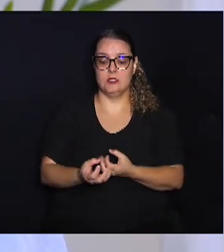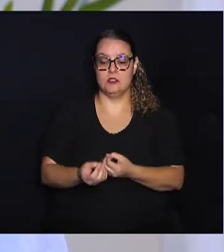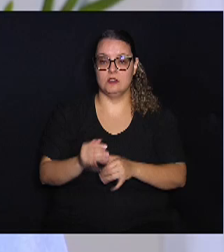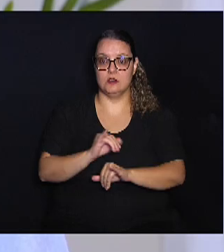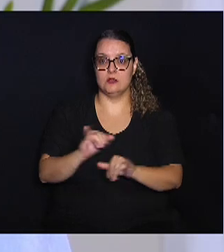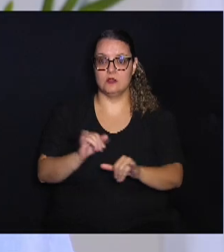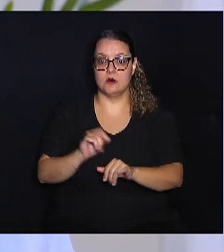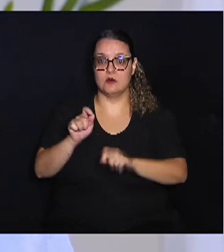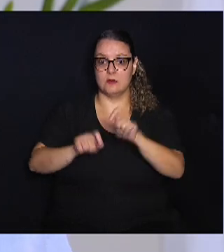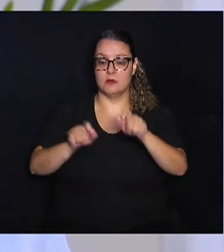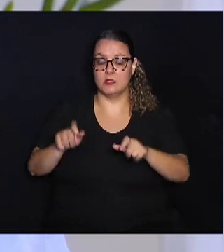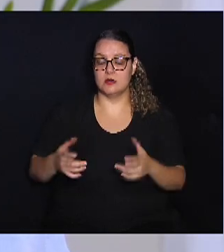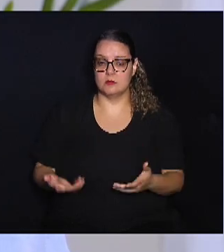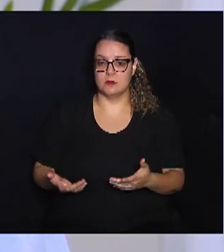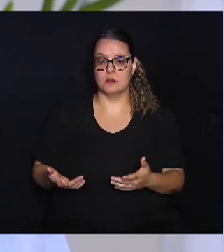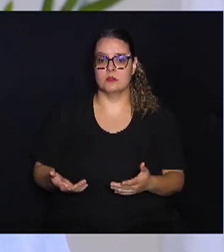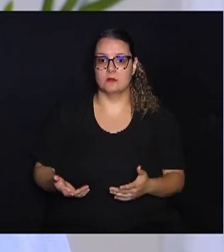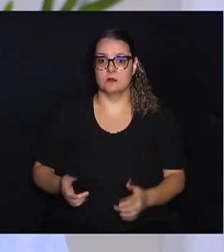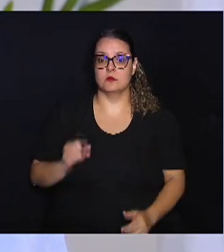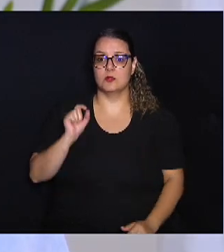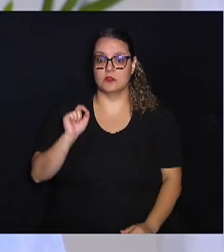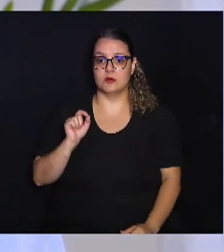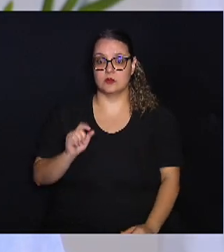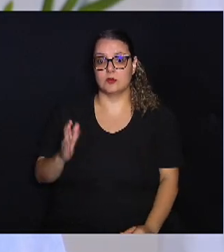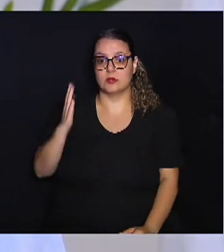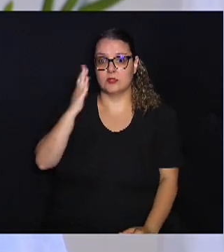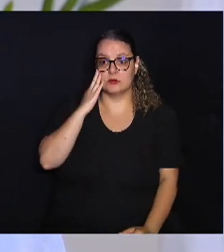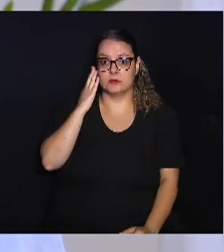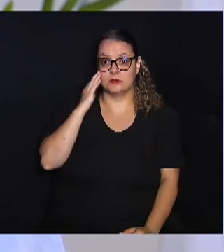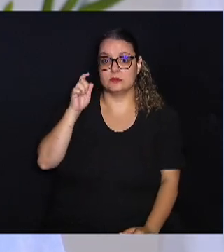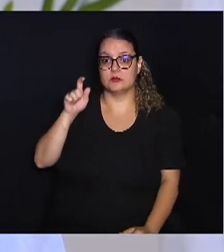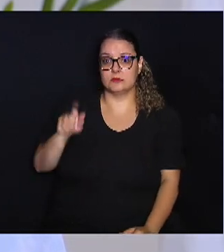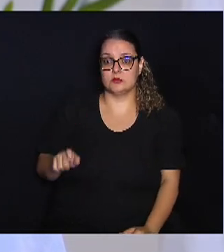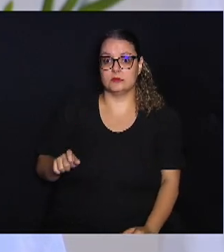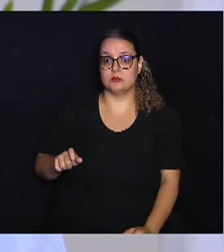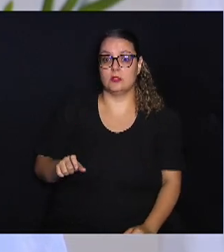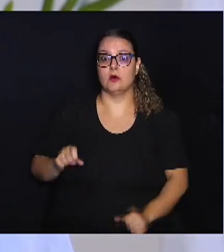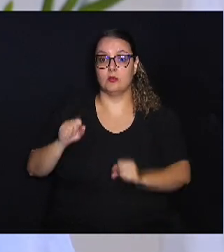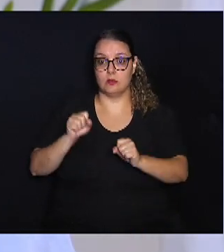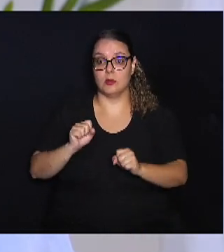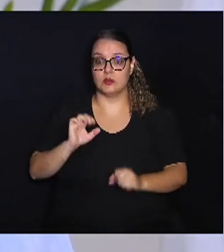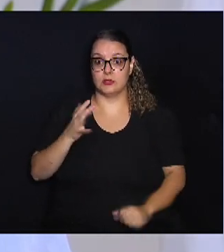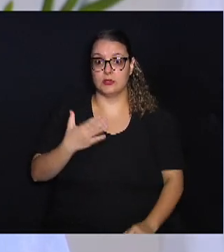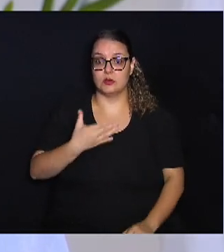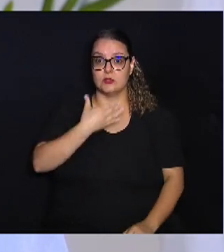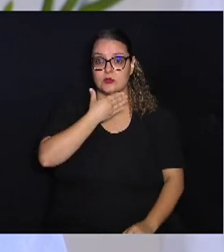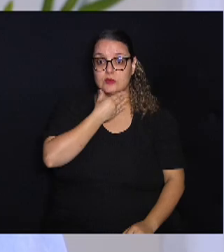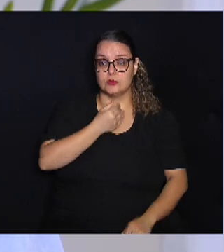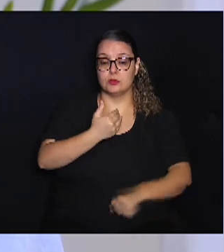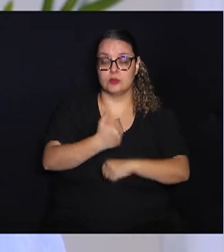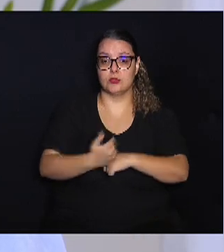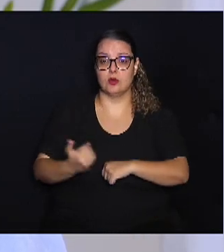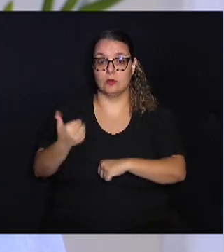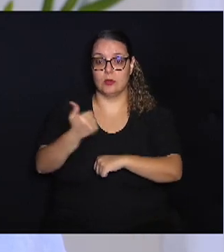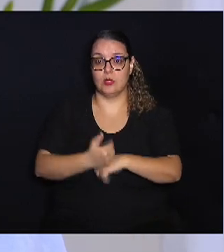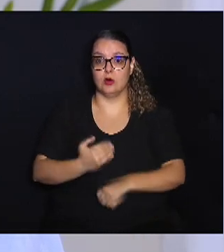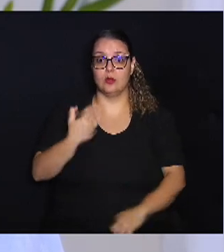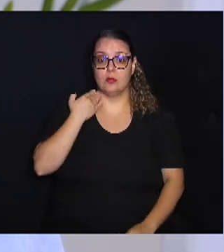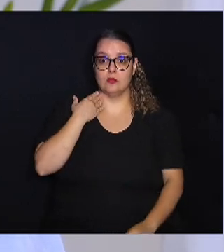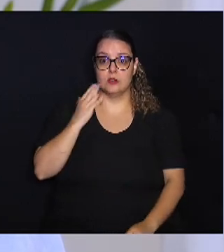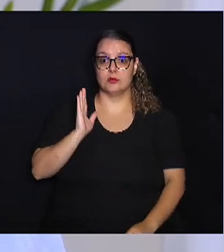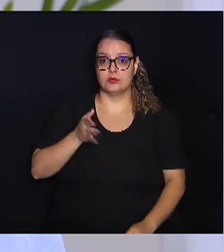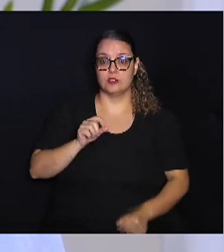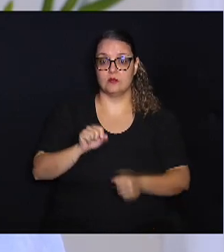para as pessoas, para que elas entendam que elas podem cair eventualmente num golpe. Então, ainda que os bancos hoje já estejam